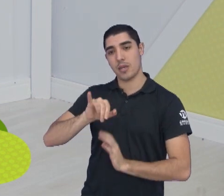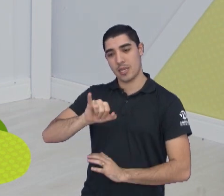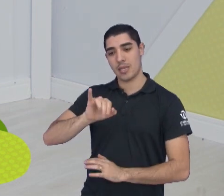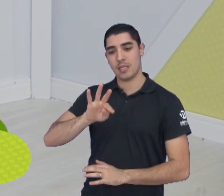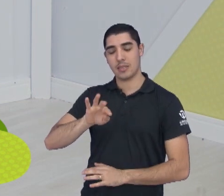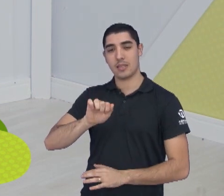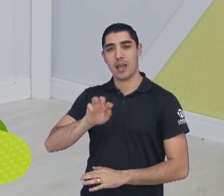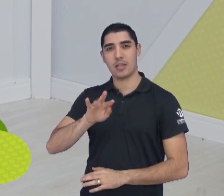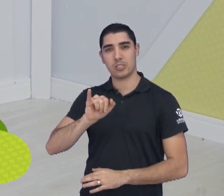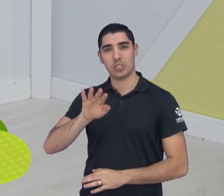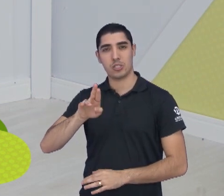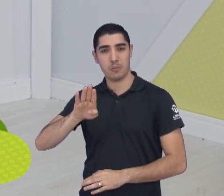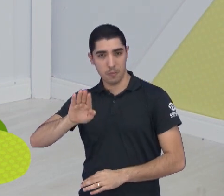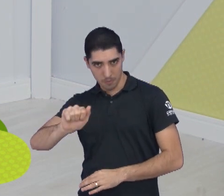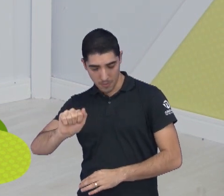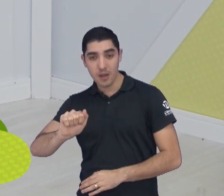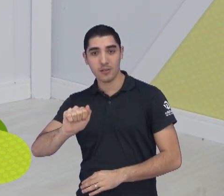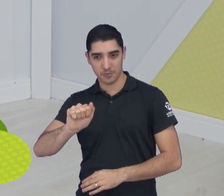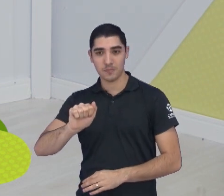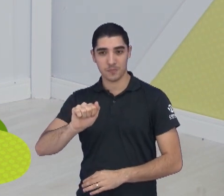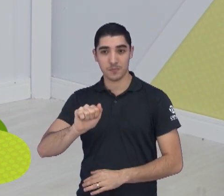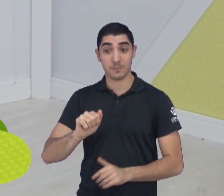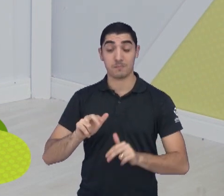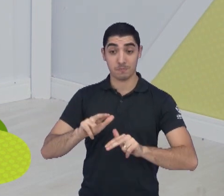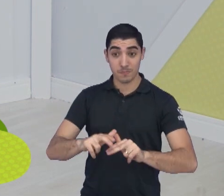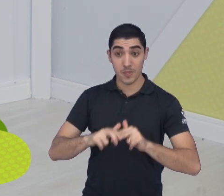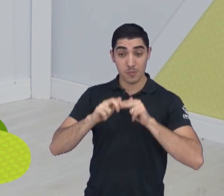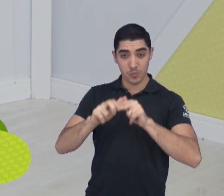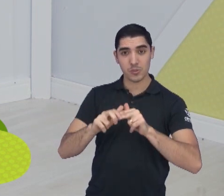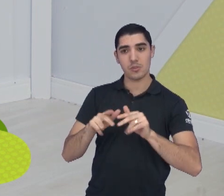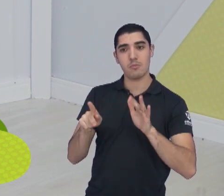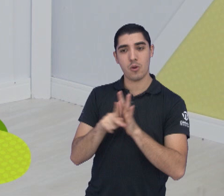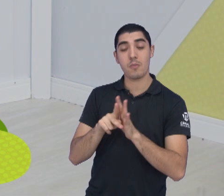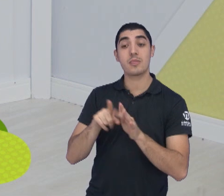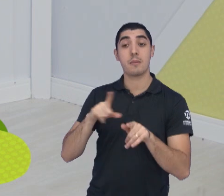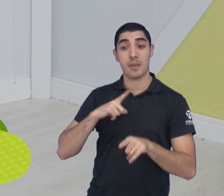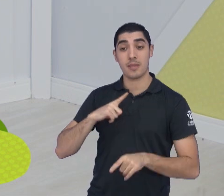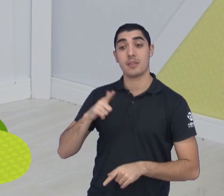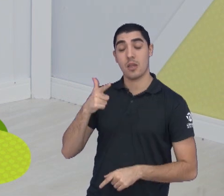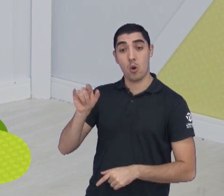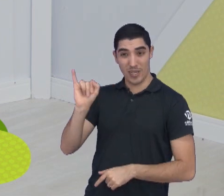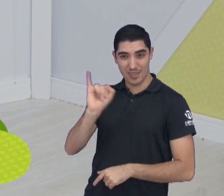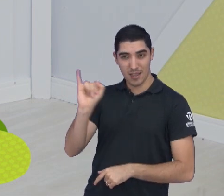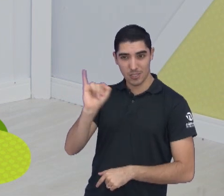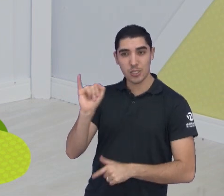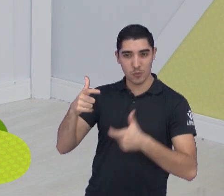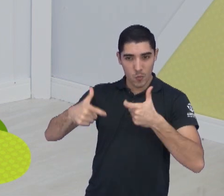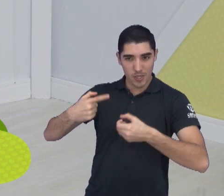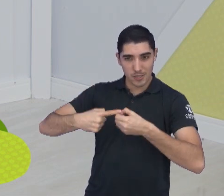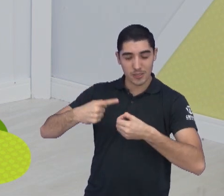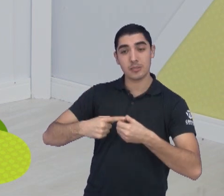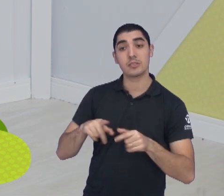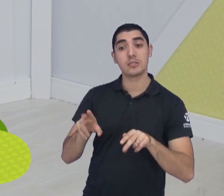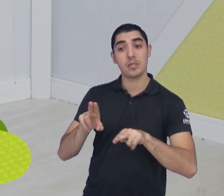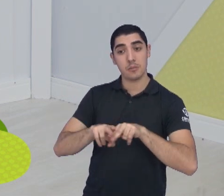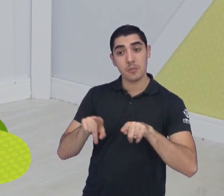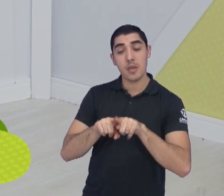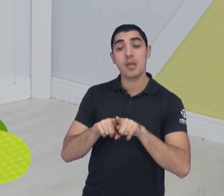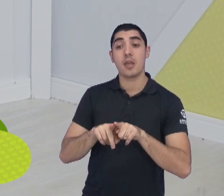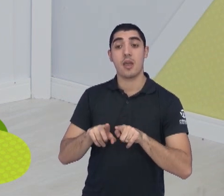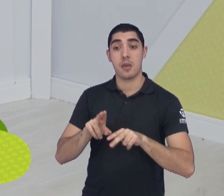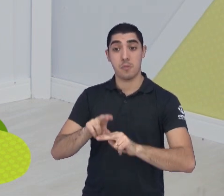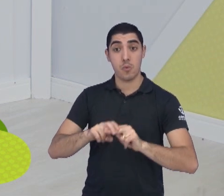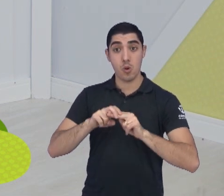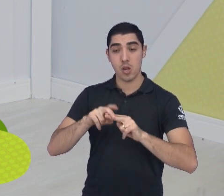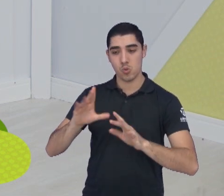dos dias 12 a 18 de agosto. A exceção é a modalidade tênis, que só se classifica o grande campeão. O congresso técnico da